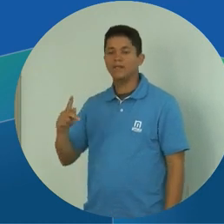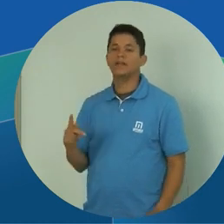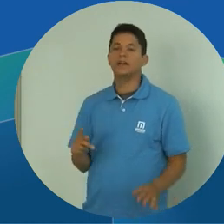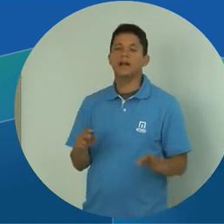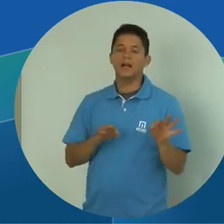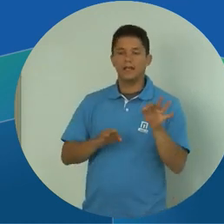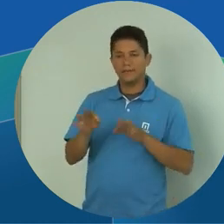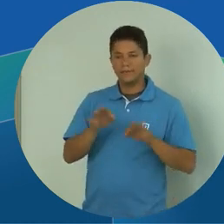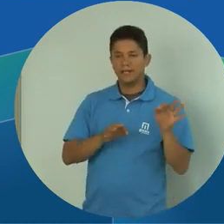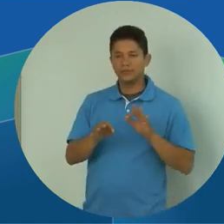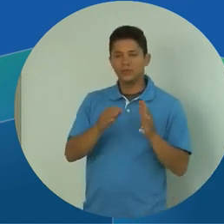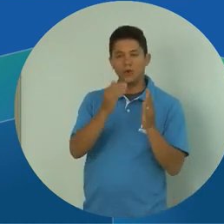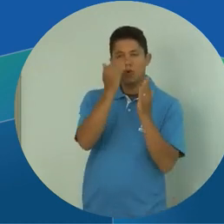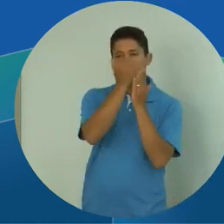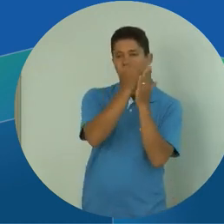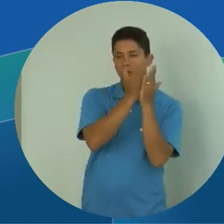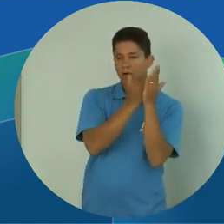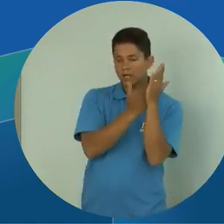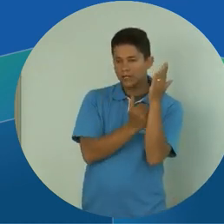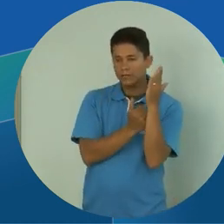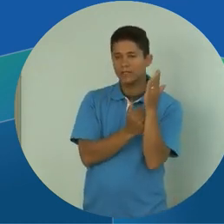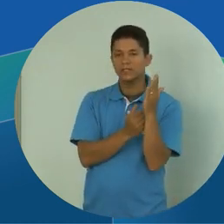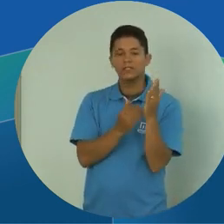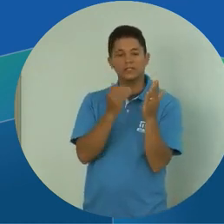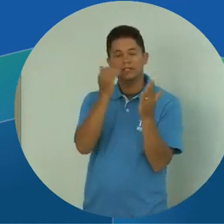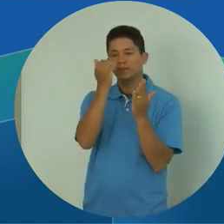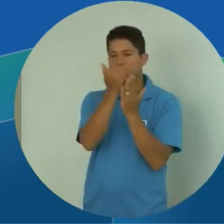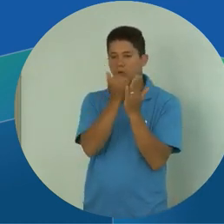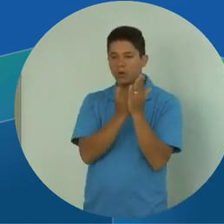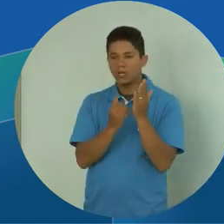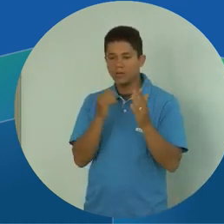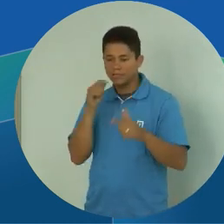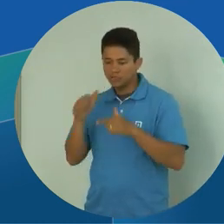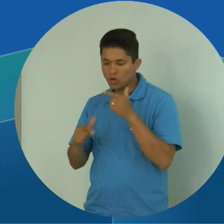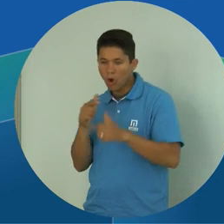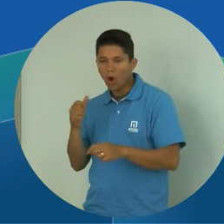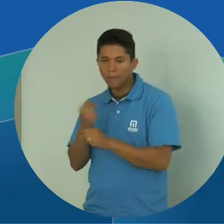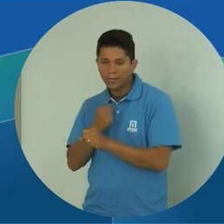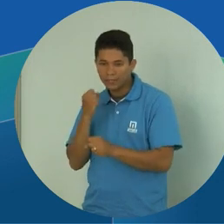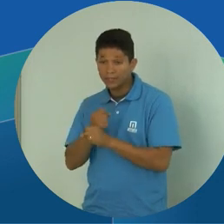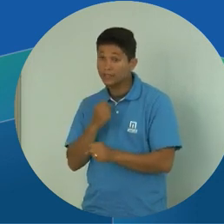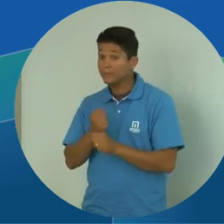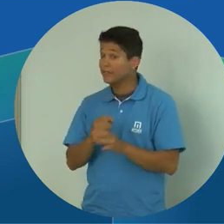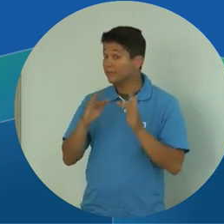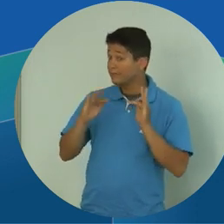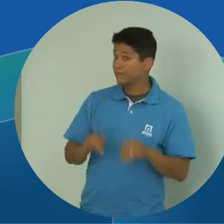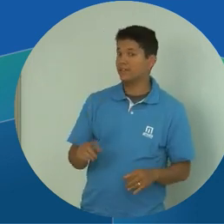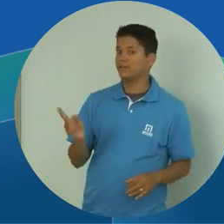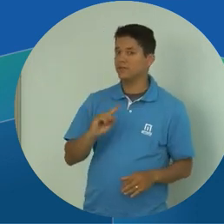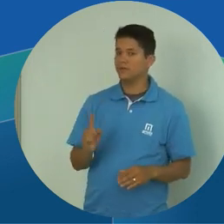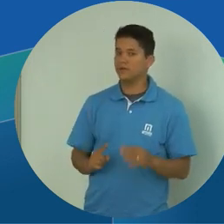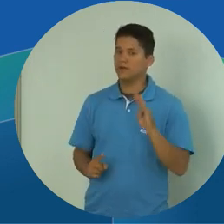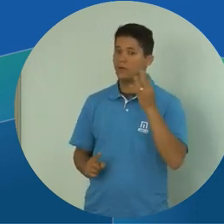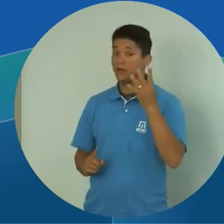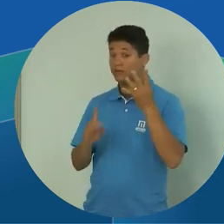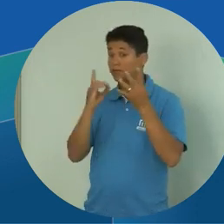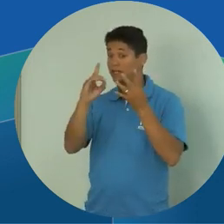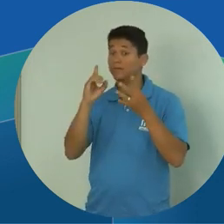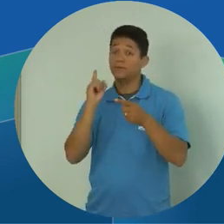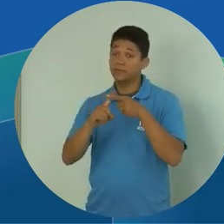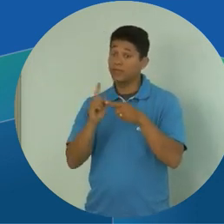cronograma gera uma sequência de obra, e isso a gente... E não tem fim, né? 4D, porque hoje já